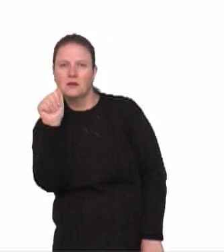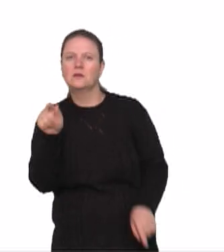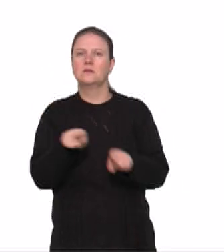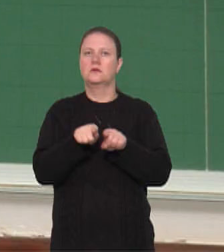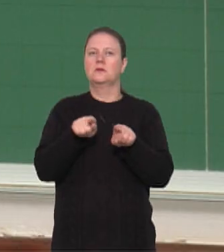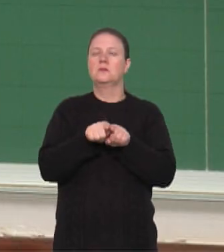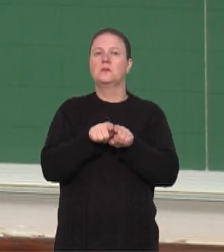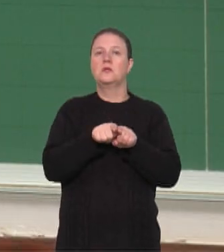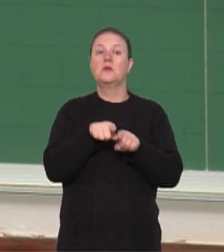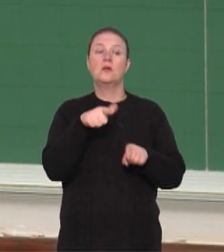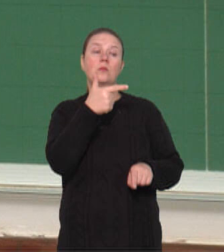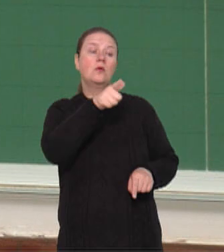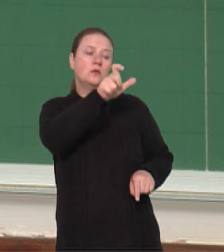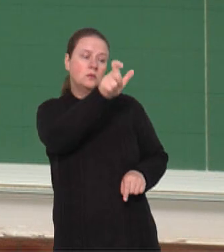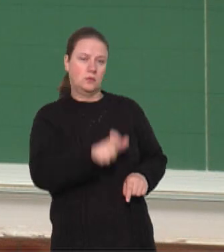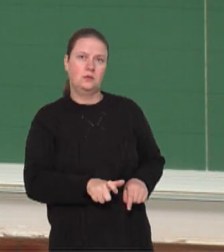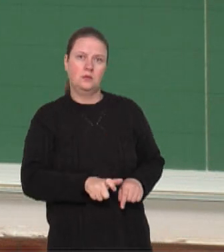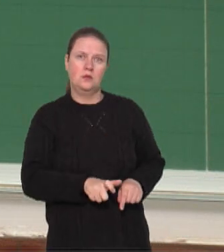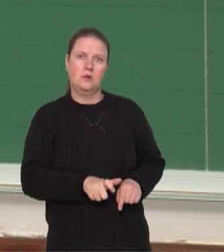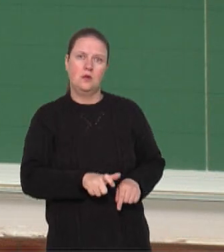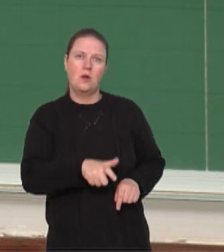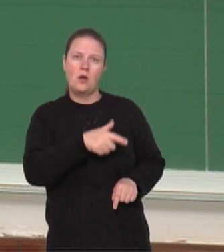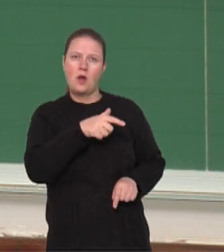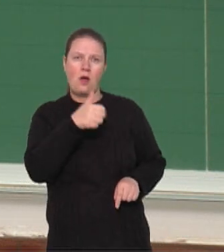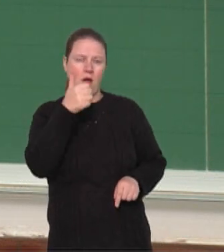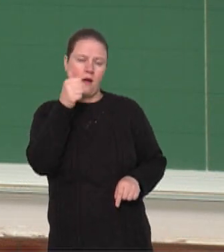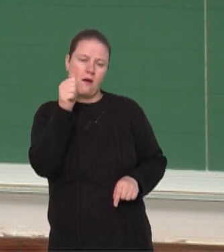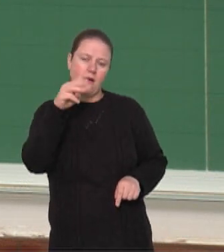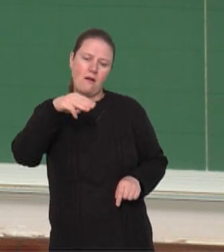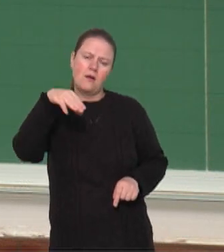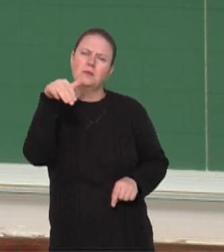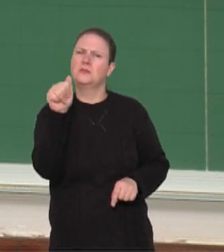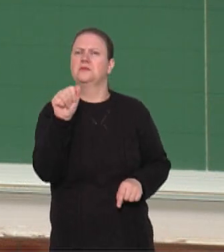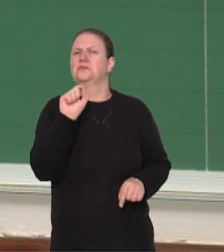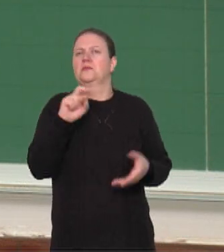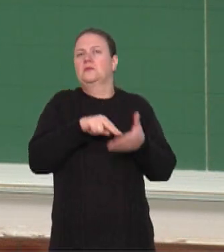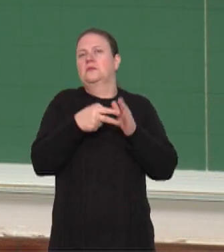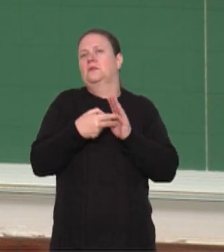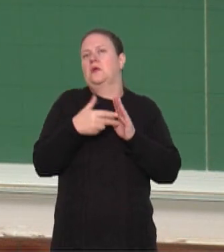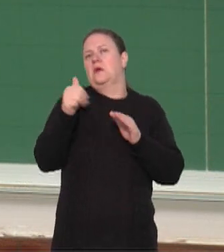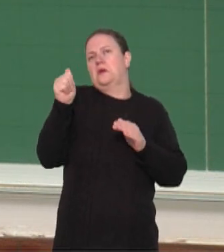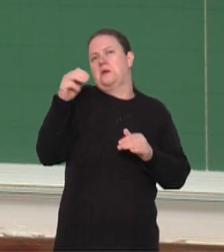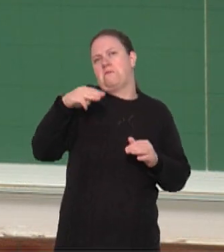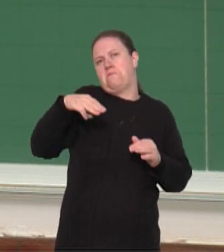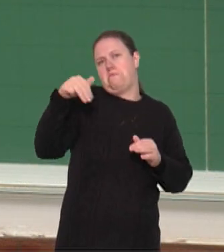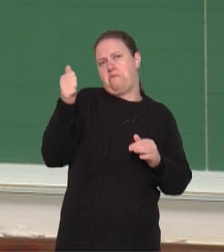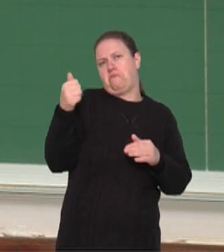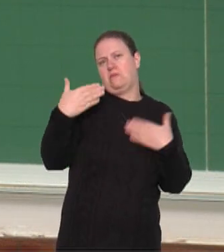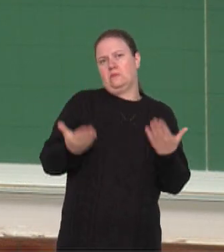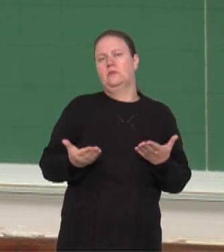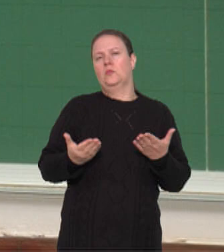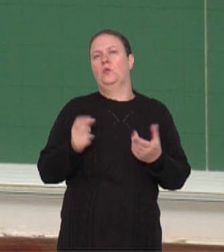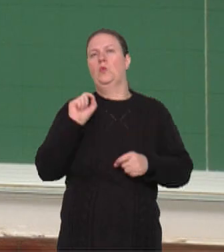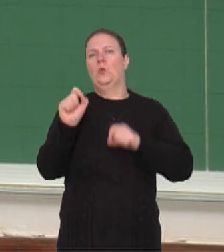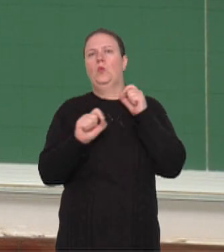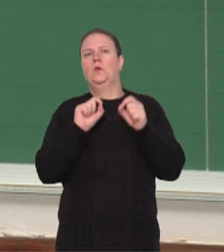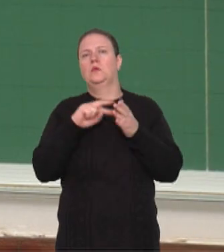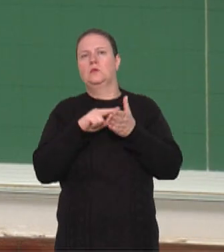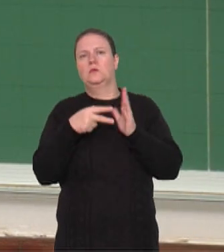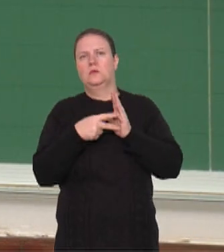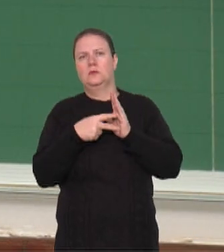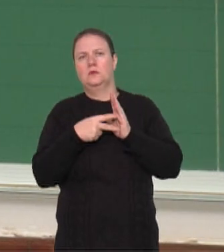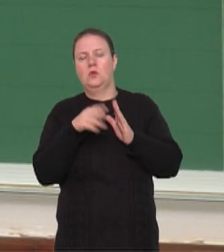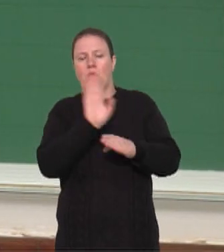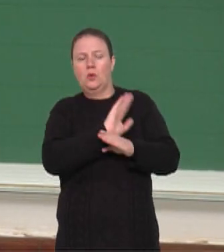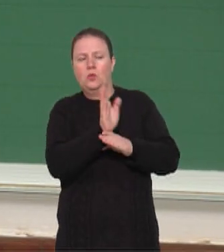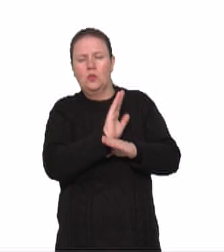mais, digamos assim, dessa era contemporânea e não são muito familiarizados com filmes antigos, filmes de